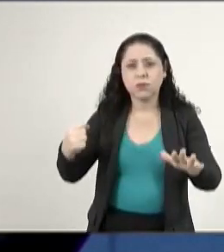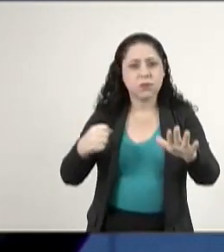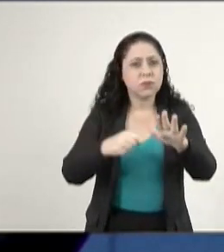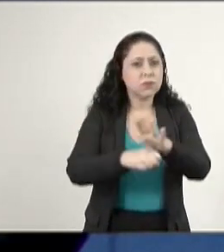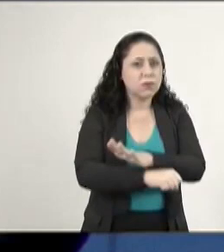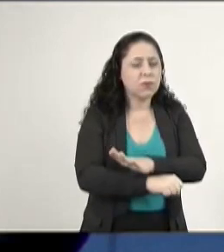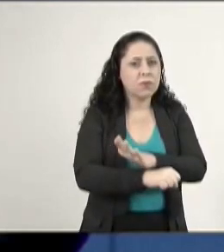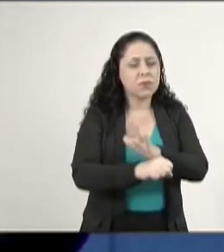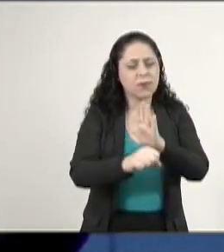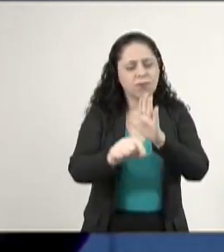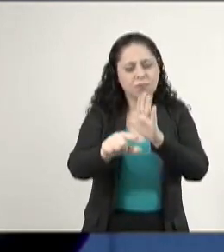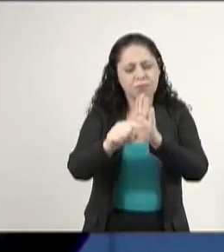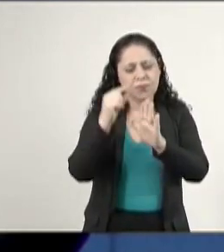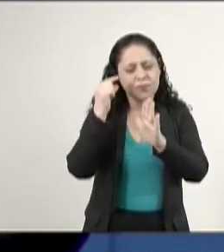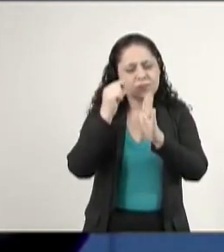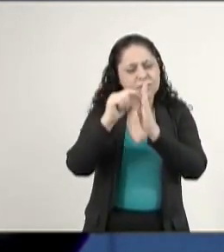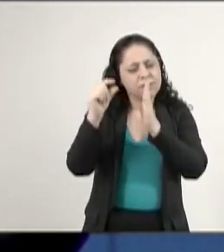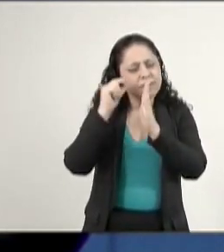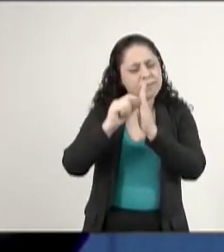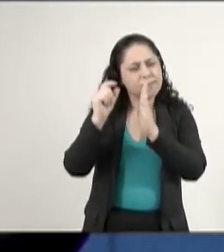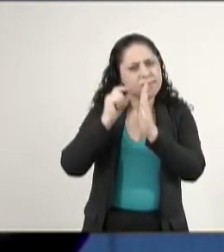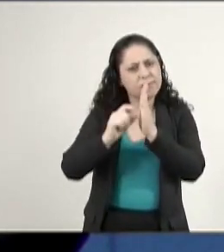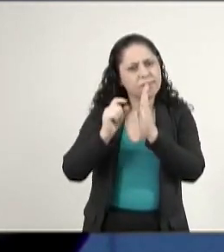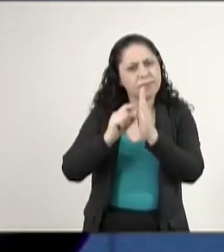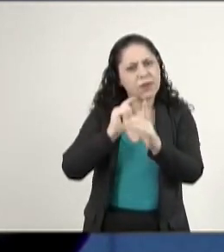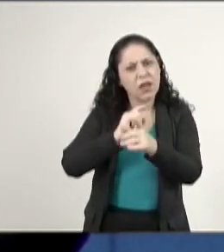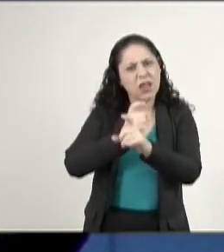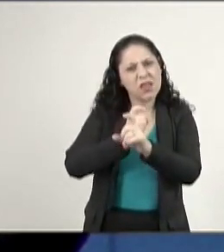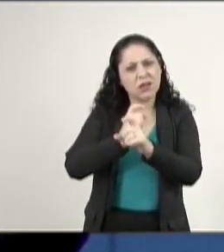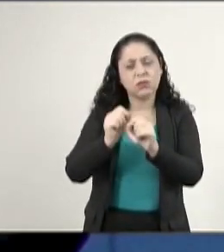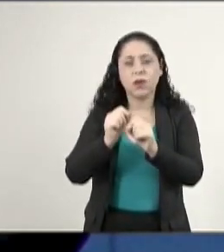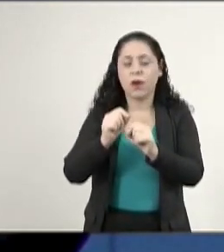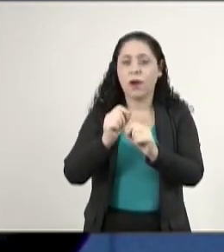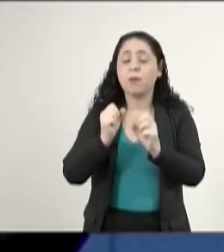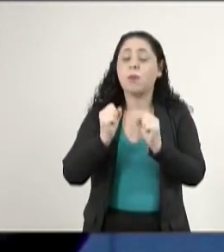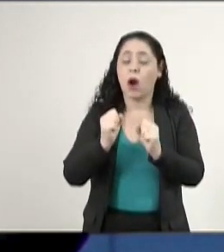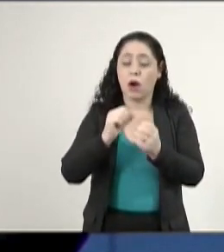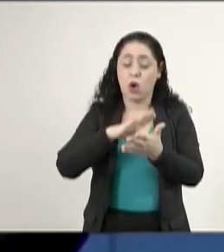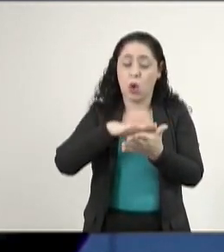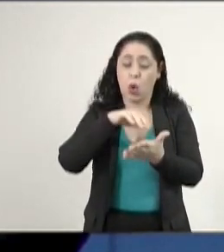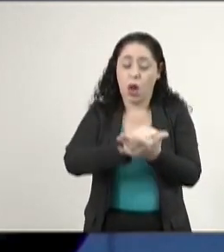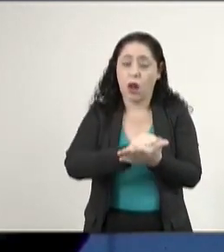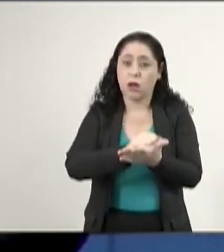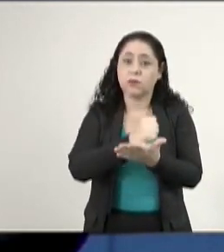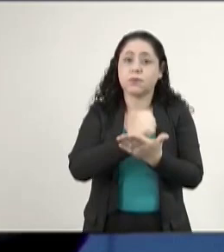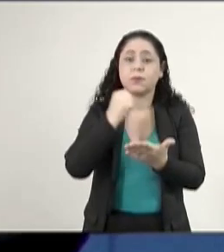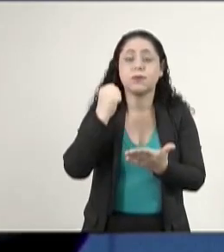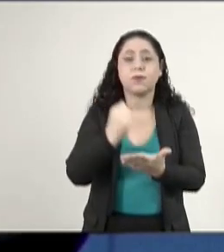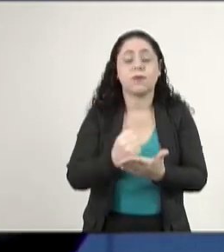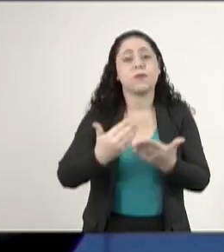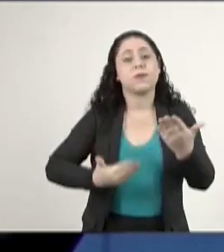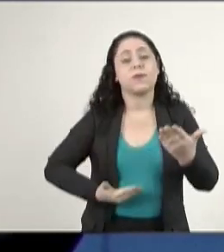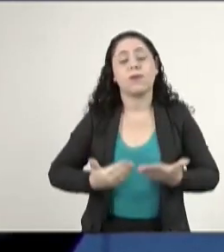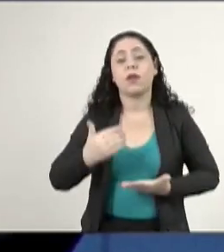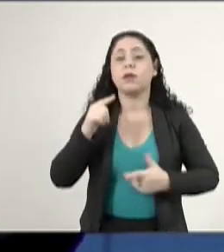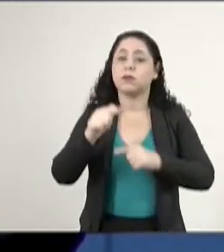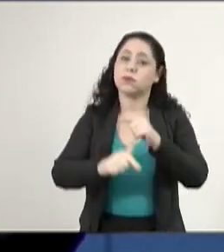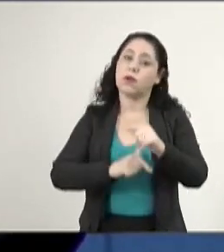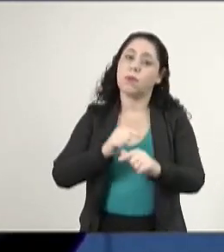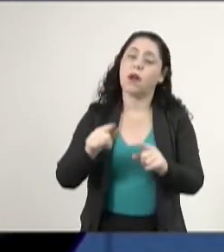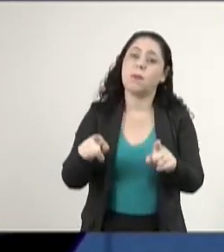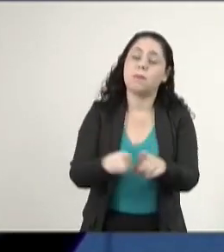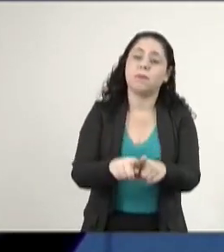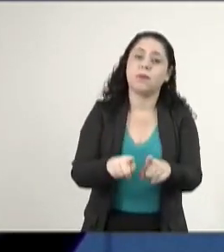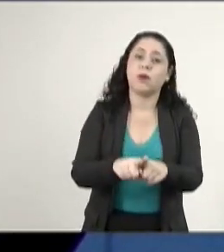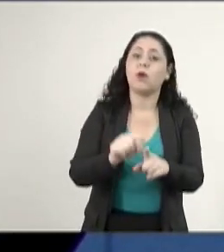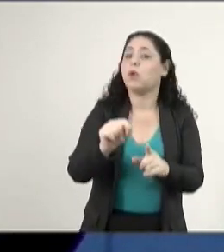de cláusulas que exijam a fidelização nos contratos de prestação de serviços, sob